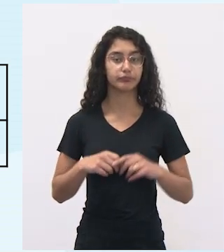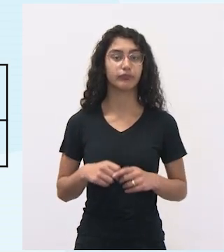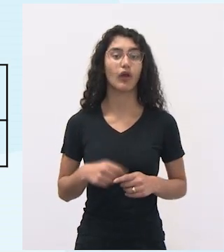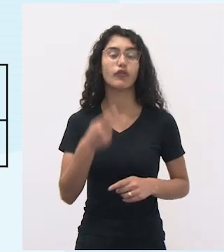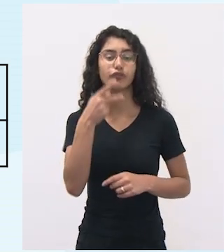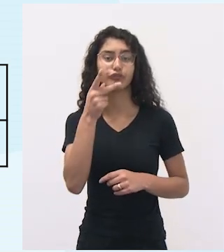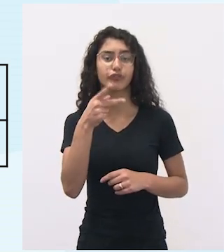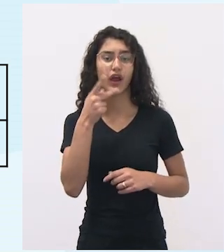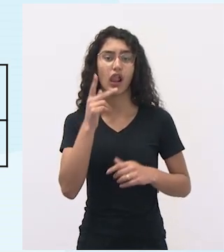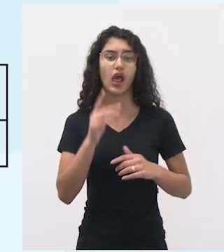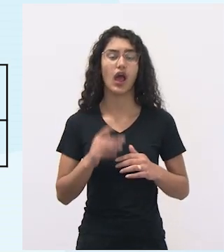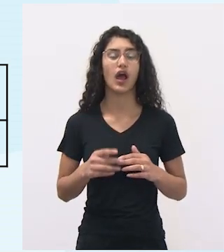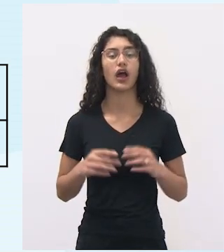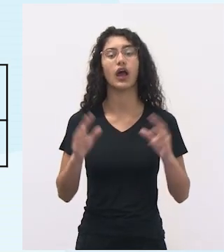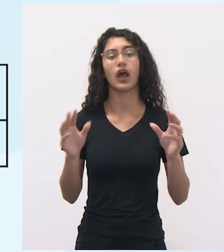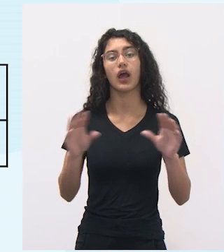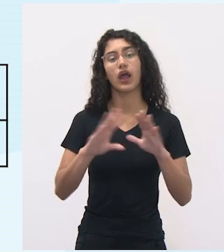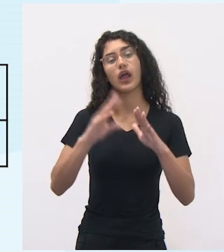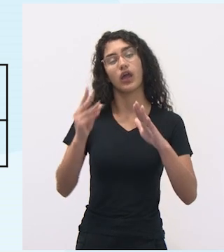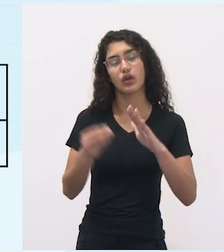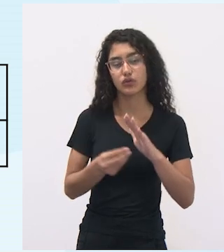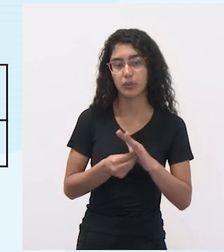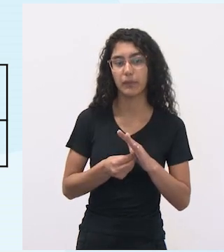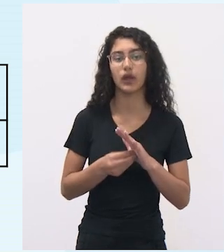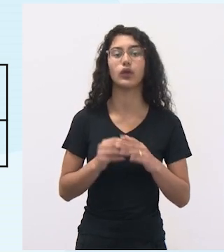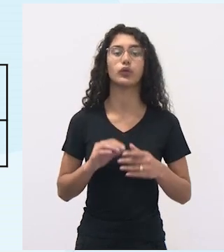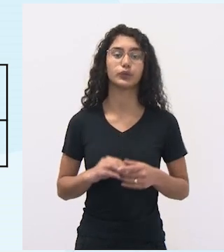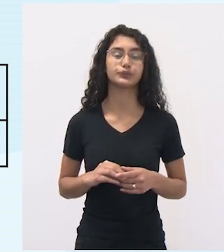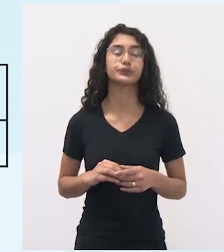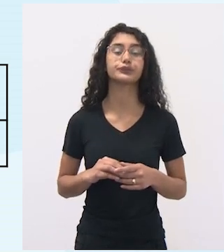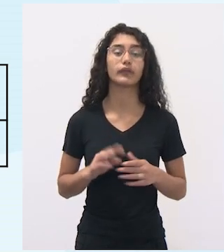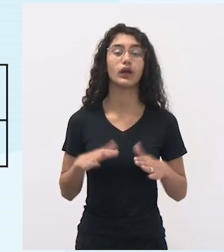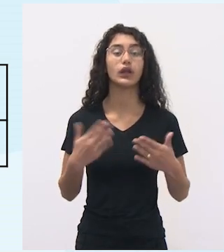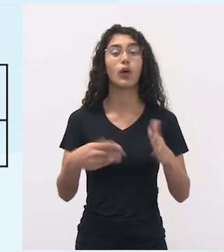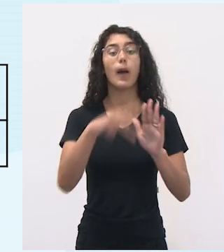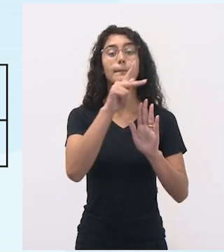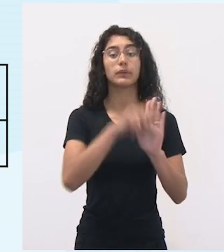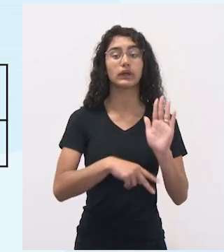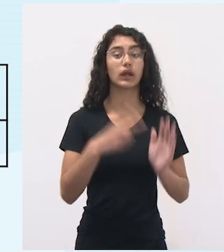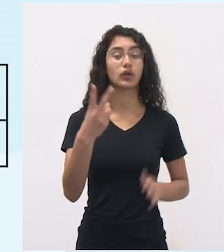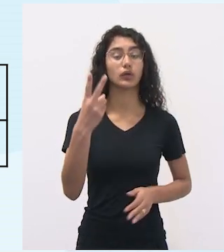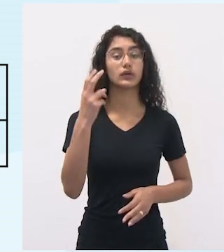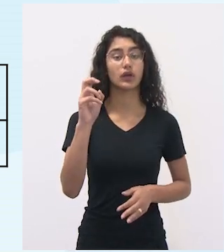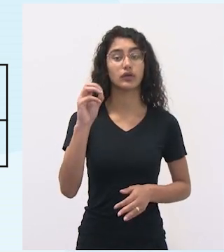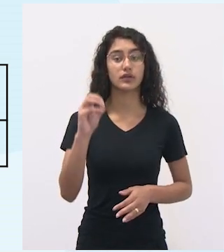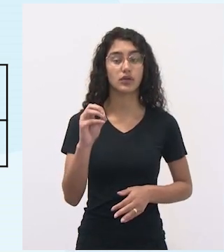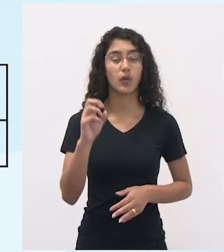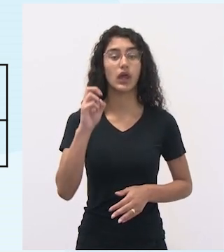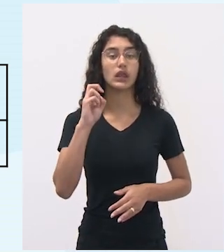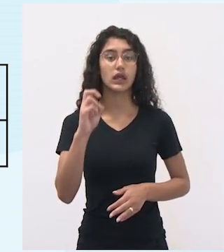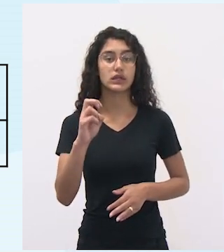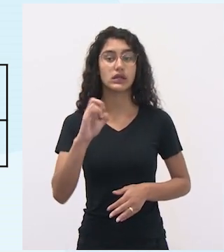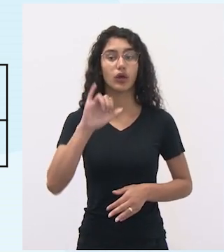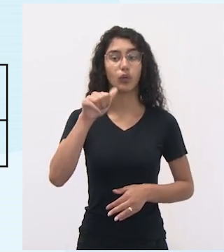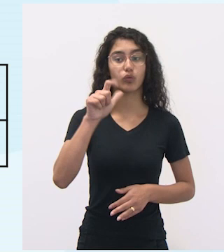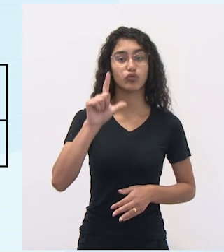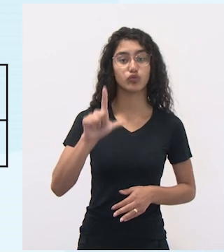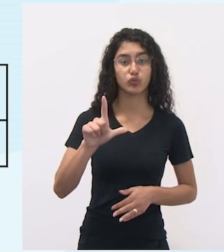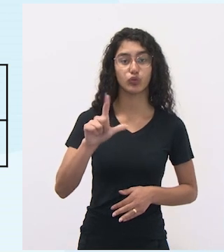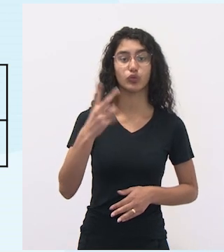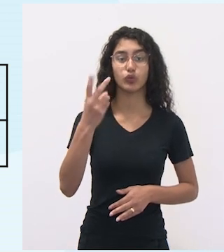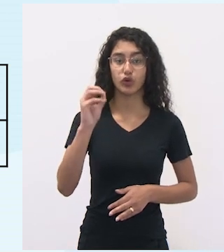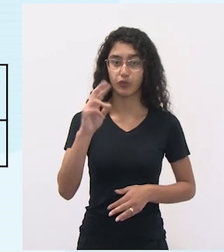bastante coisa, não daria para entrar mais profundamente. Mas então, a portaria 250, de 5 de julho de 2021, que